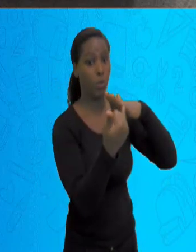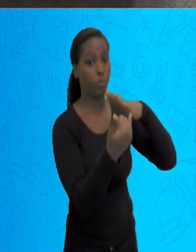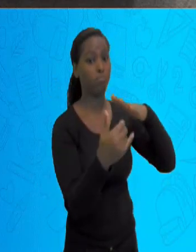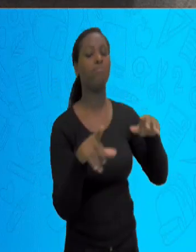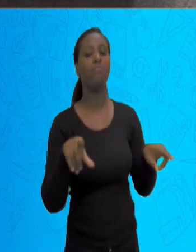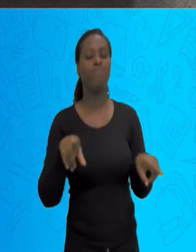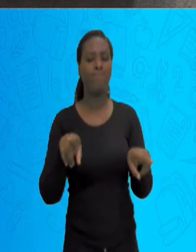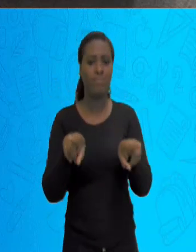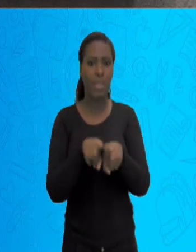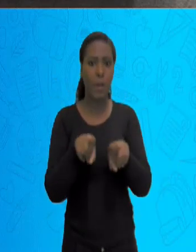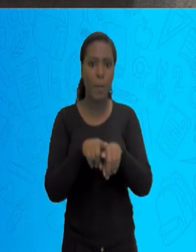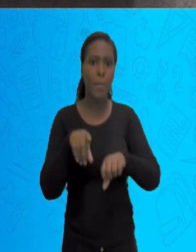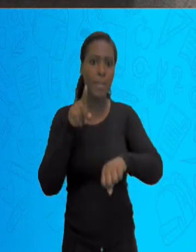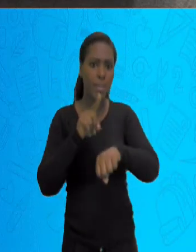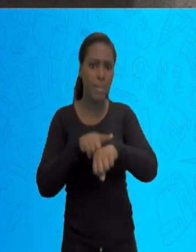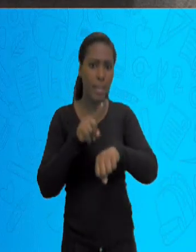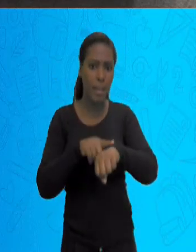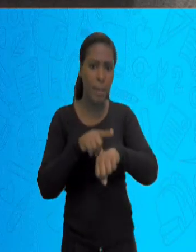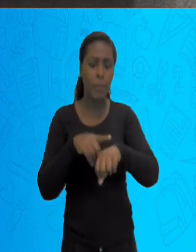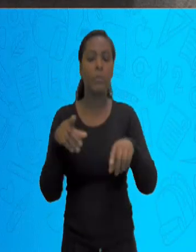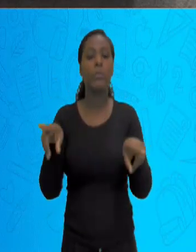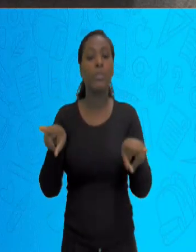essas características aqui.